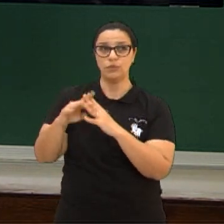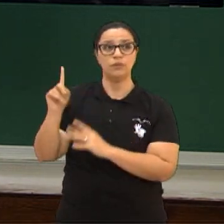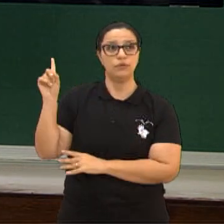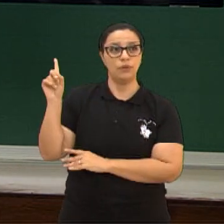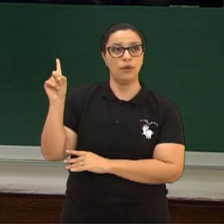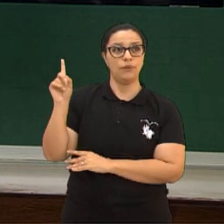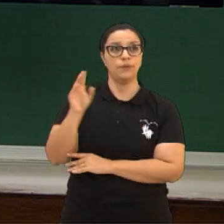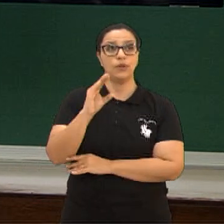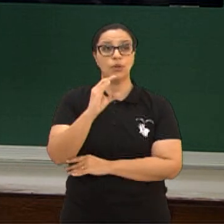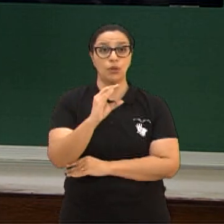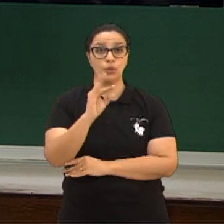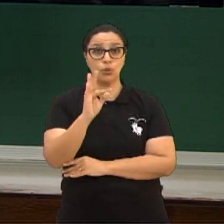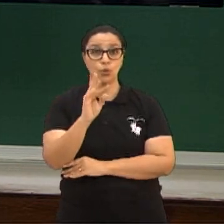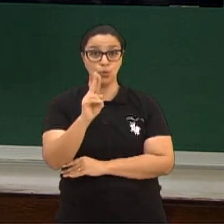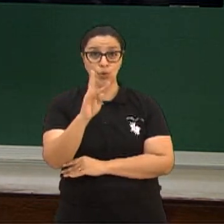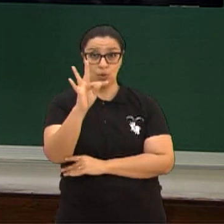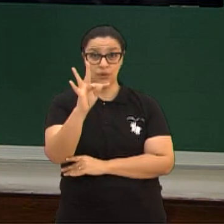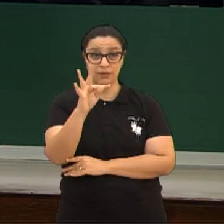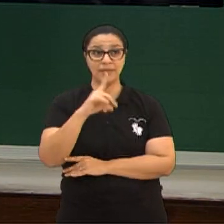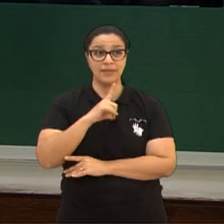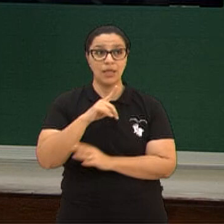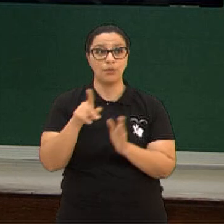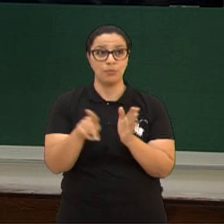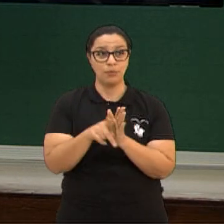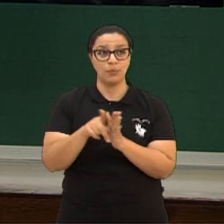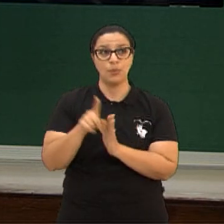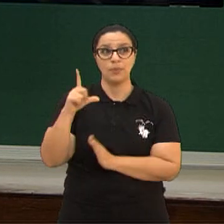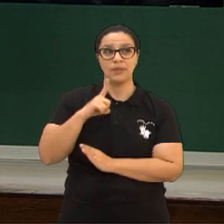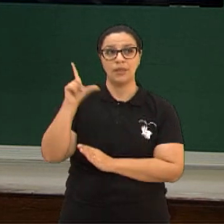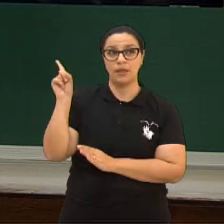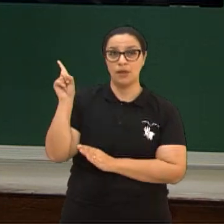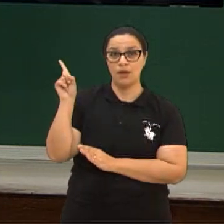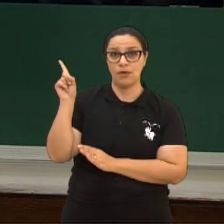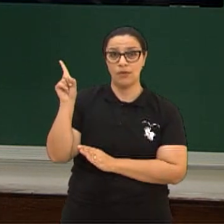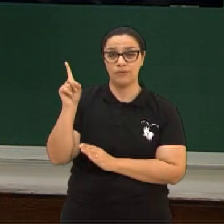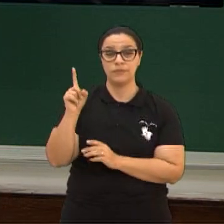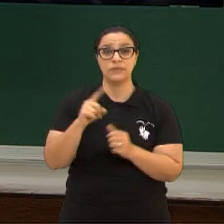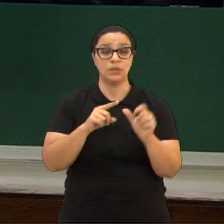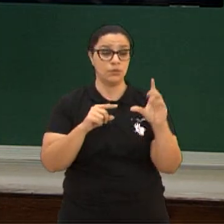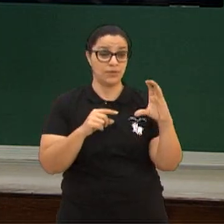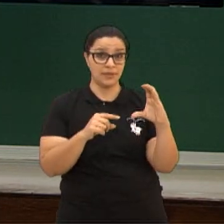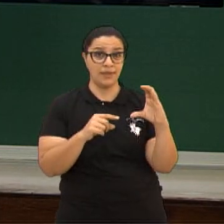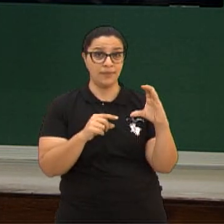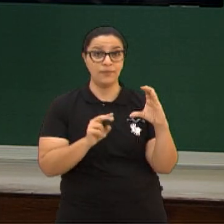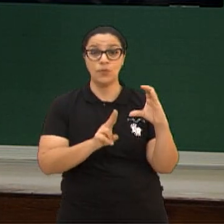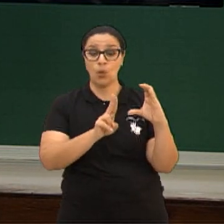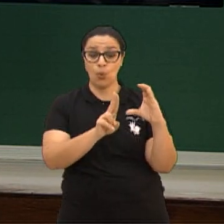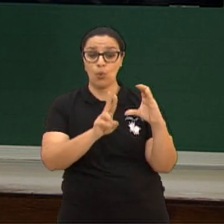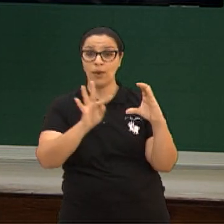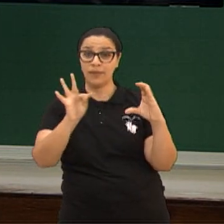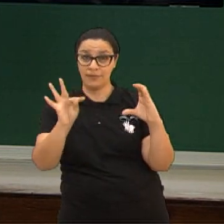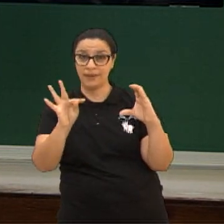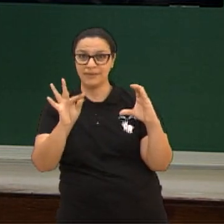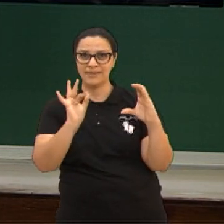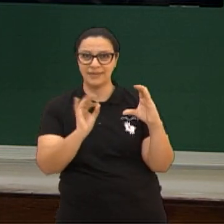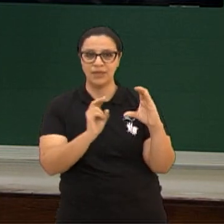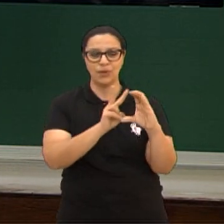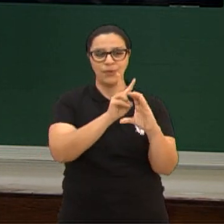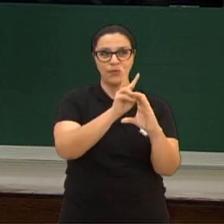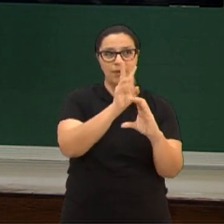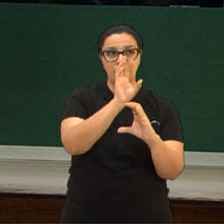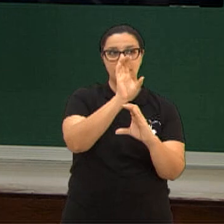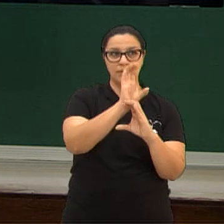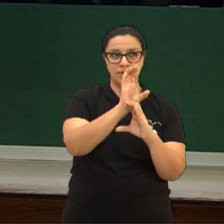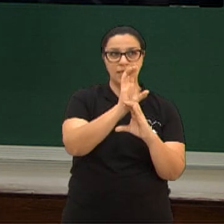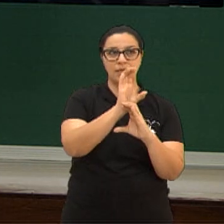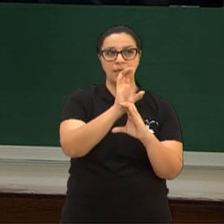cut, tem 3 letras só. E ele é consoante, o C é uma consoante, vogal, que é a